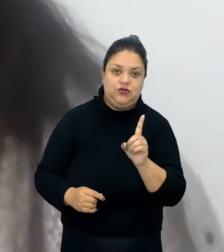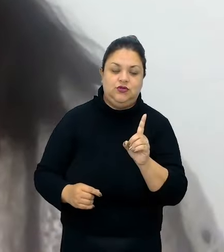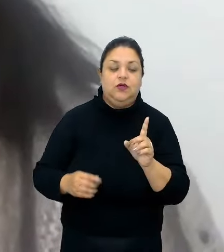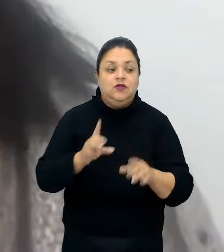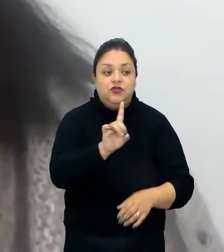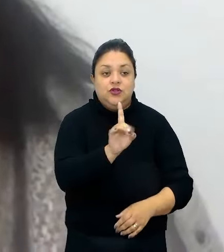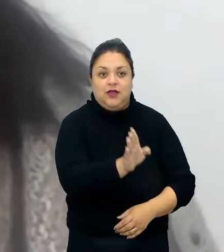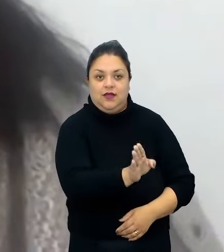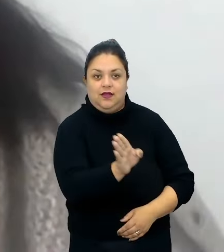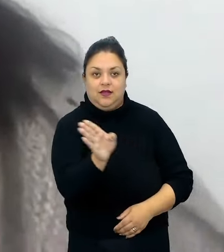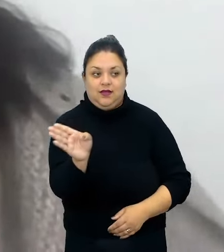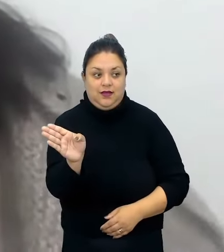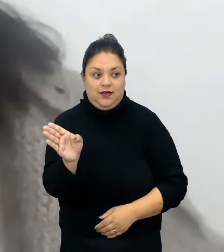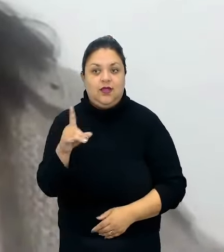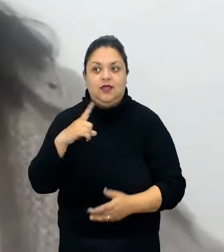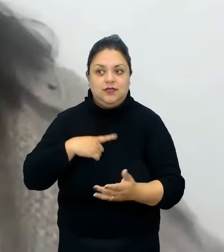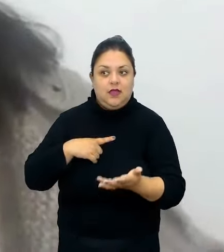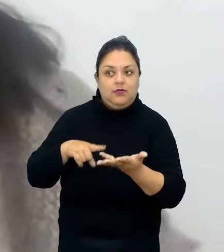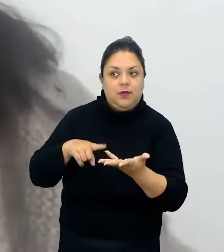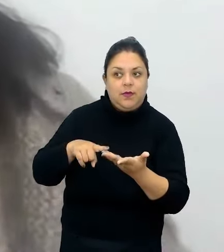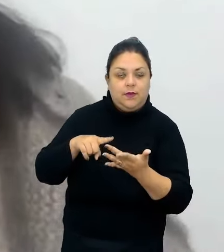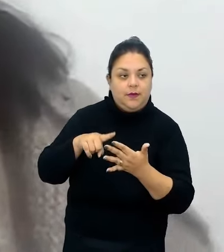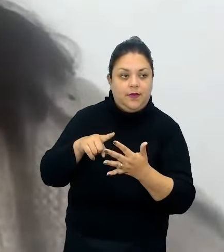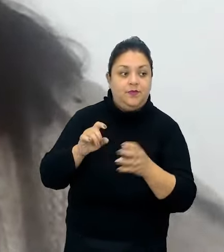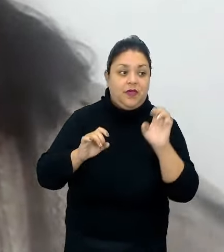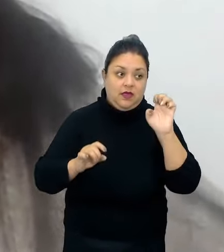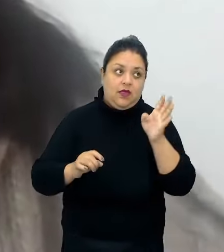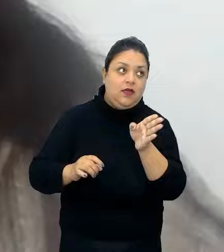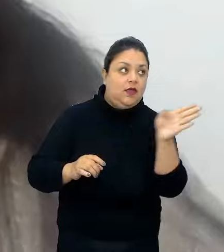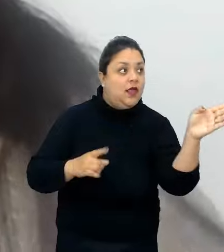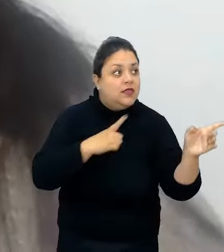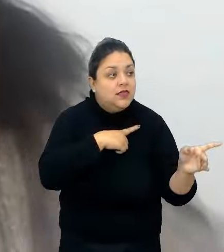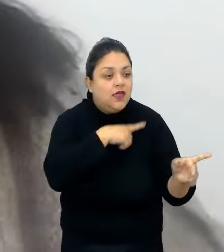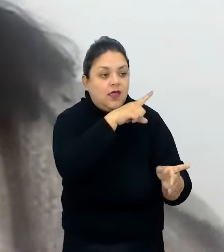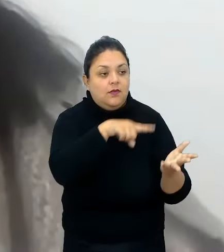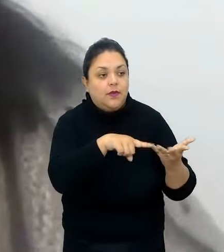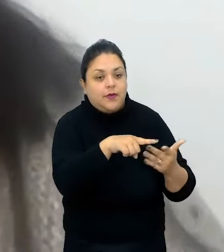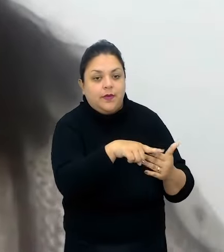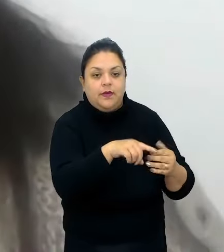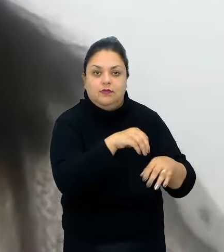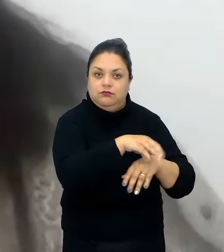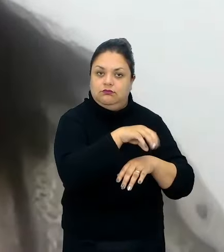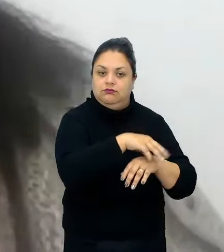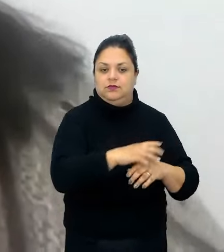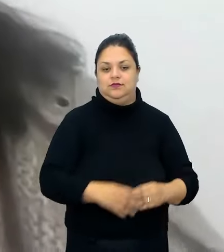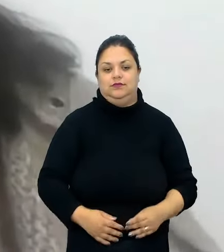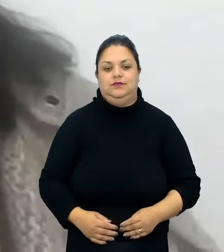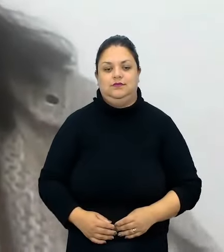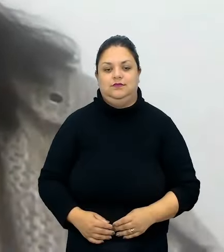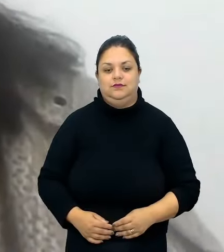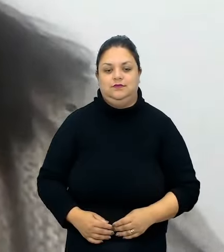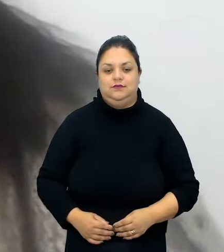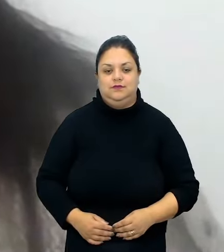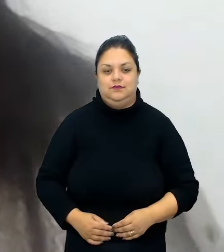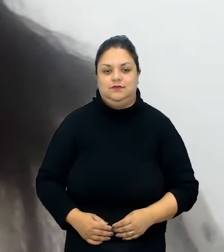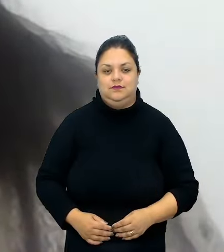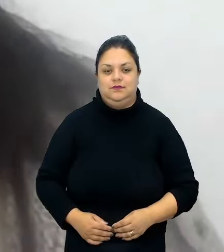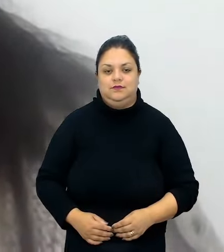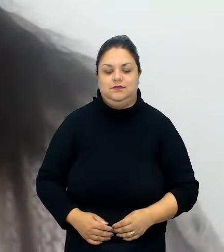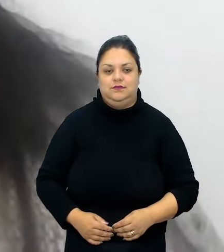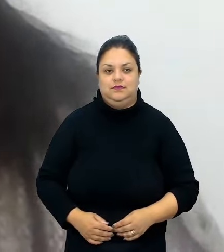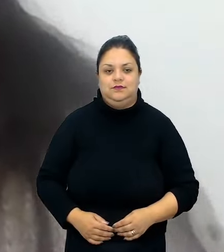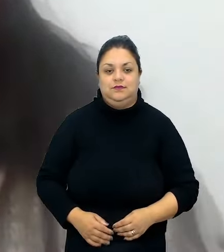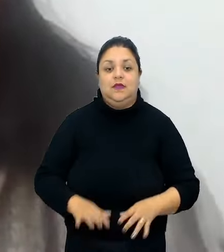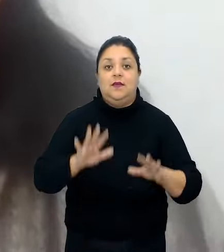isso, isso e isso, né? Ou para a esquerda, você tem isso, isso e isso. Mas se, na verdade, a pessoa não